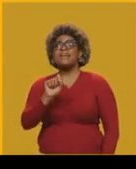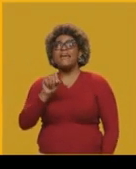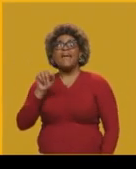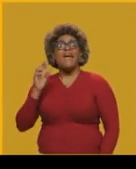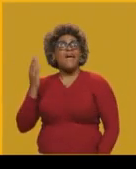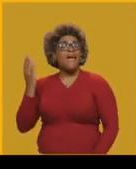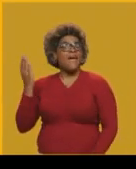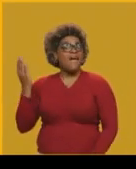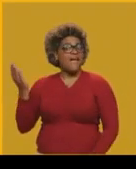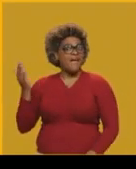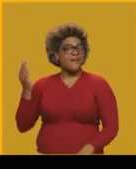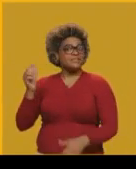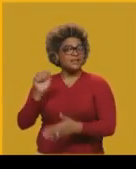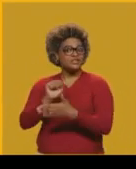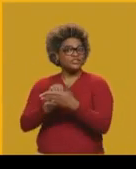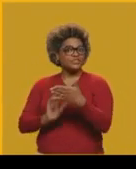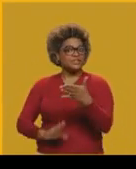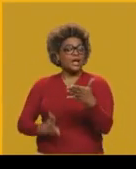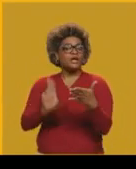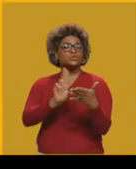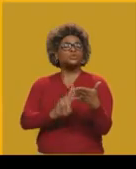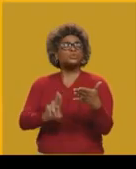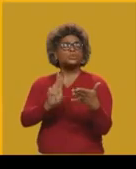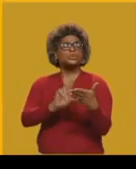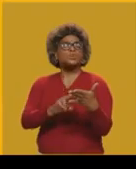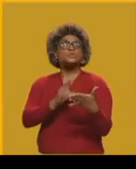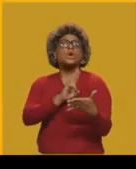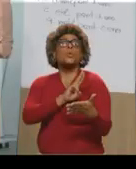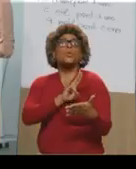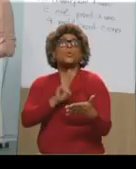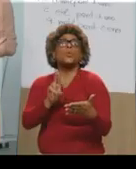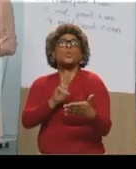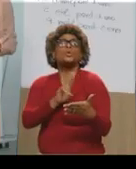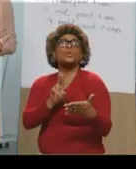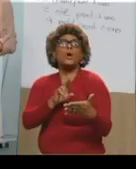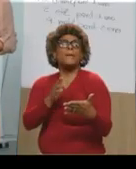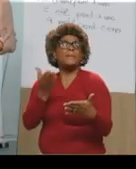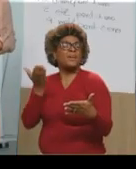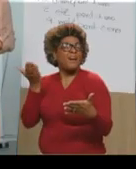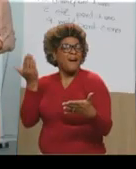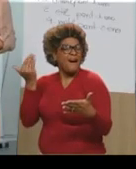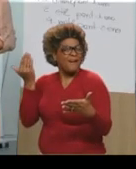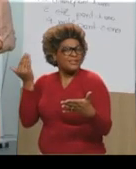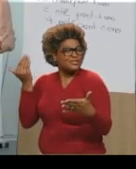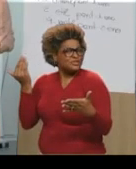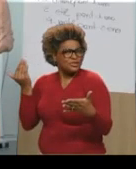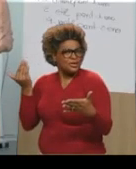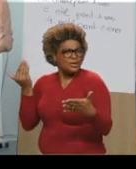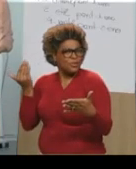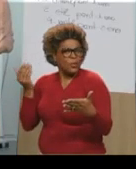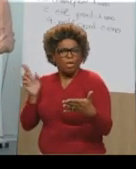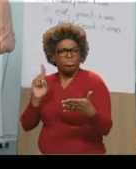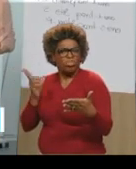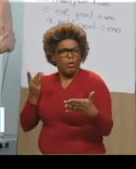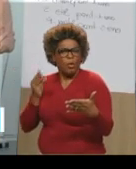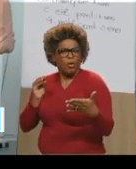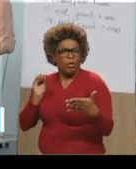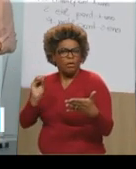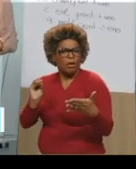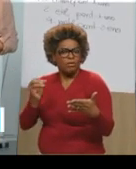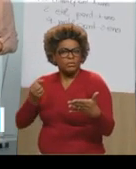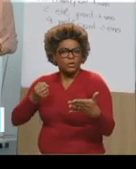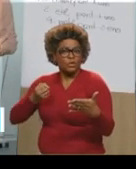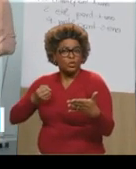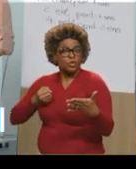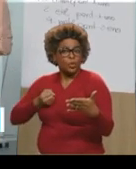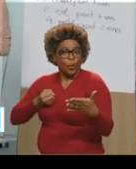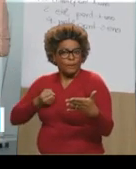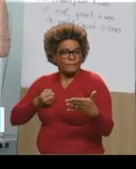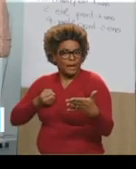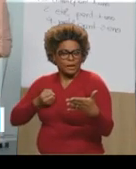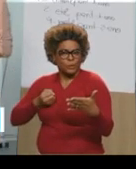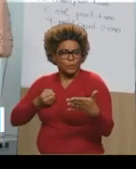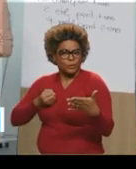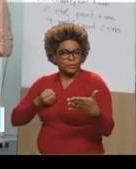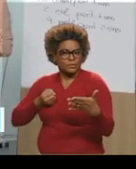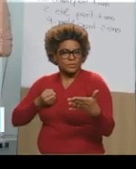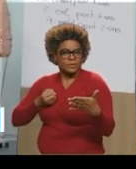nomenclatura antiga. Na nomenclatura antiga, não colocávamos o número no meio da palavra, e sim antes da